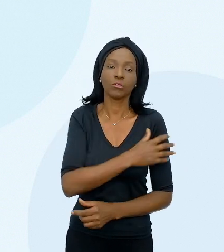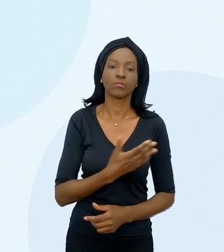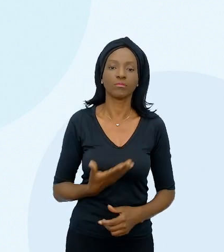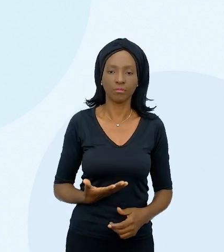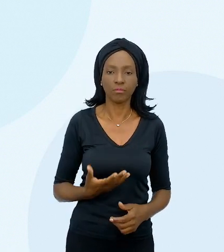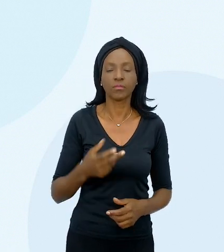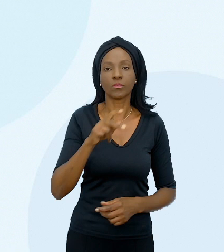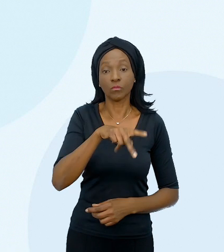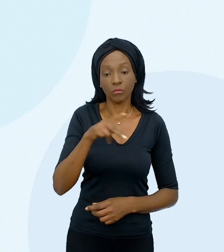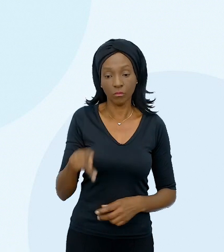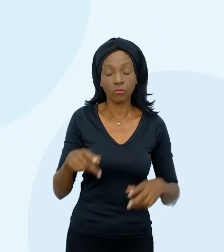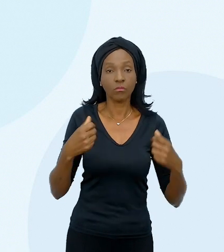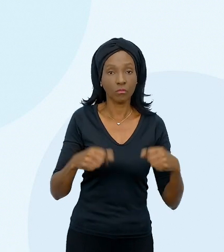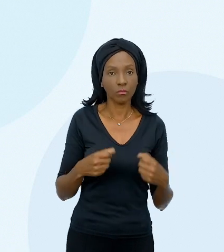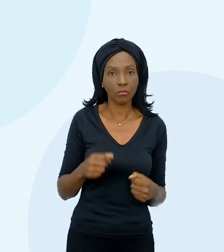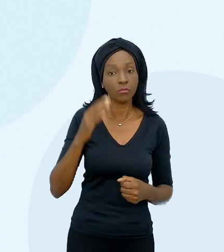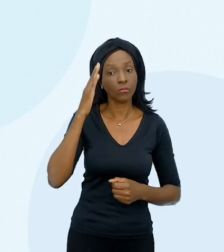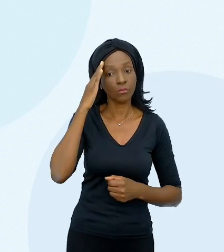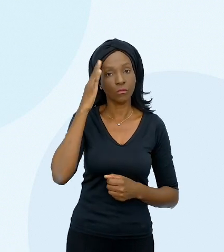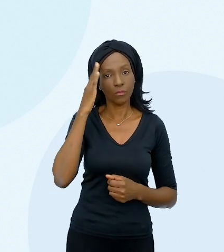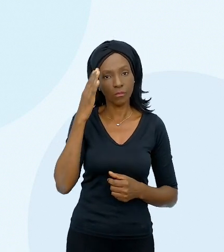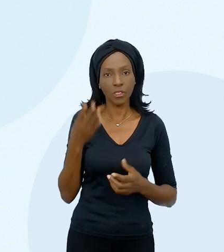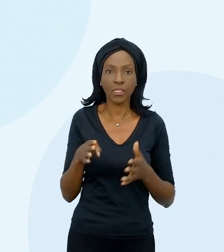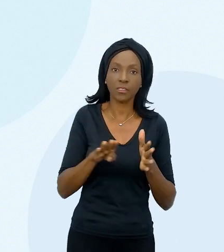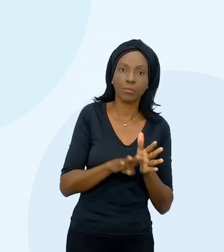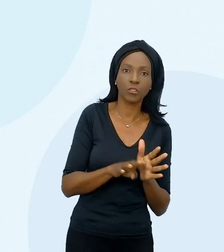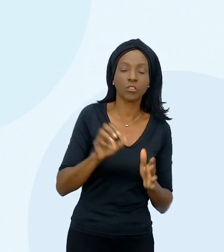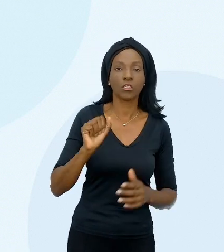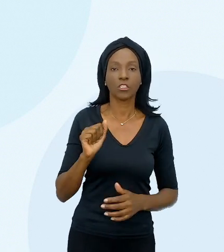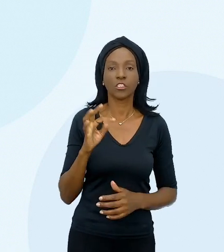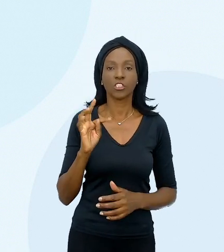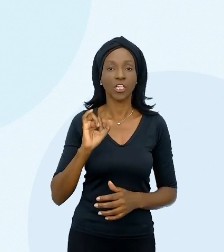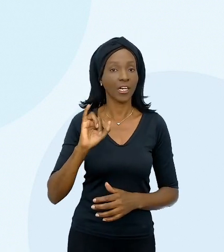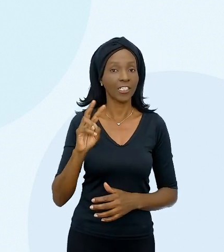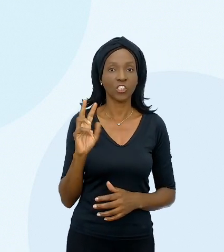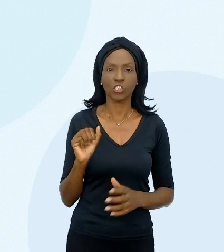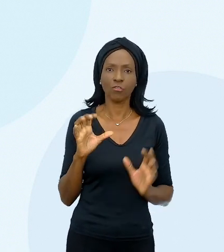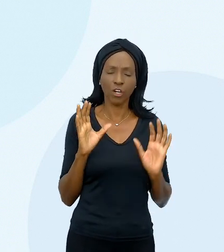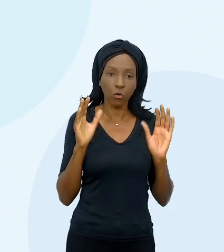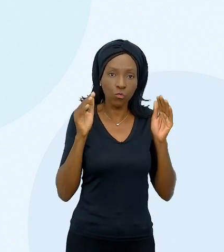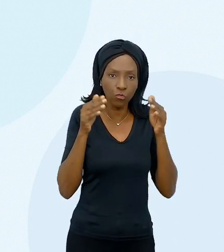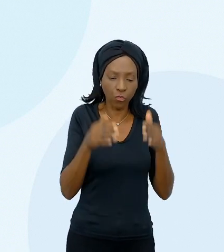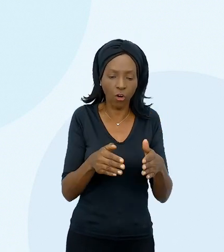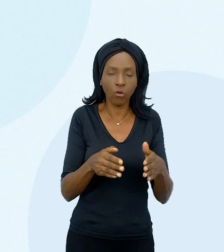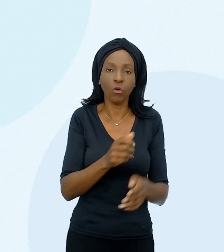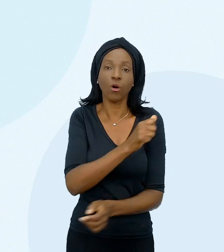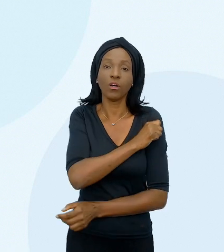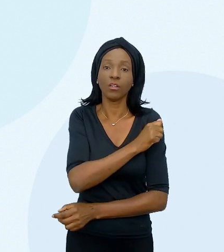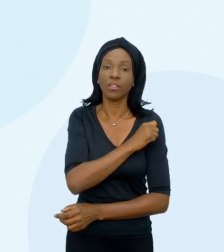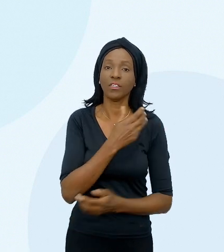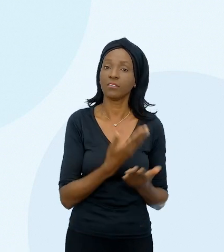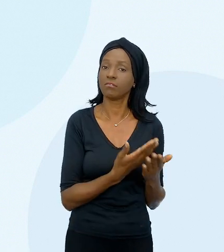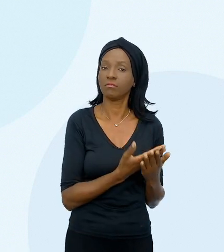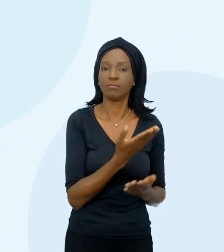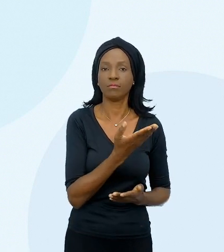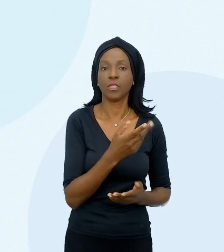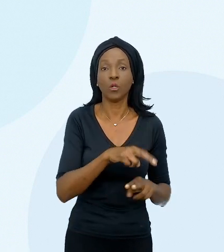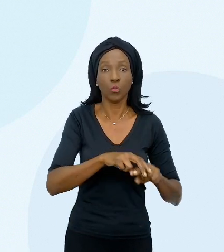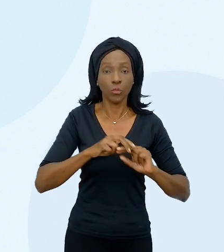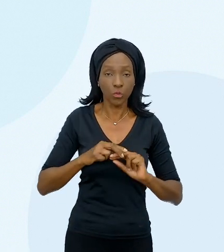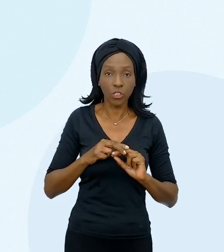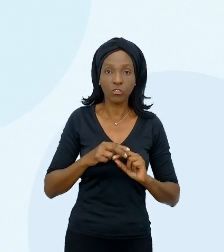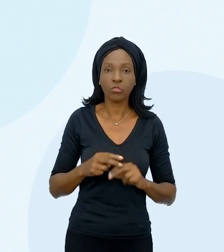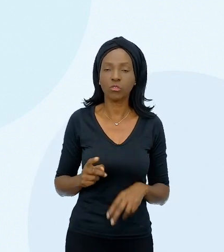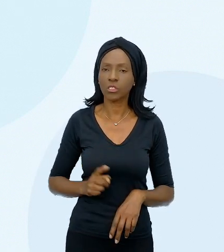enquanto professor, ter ciência que a metodologia ativa centra a atividade no estudante. Por isso que no processo